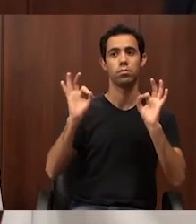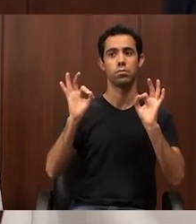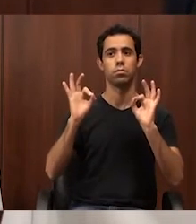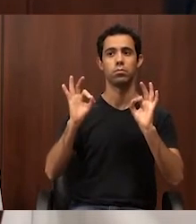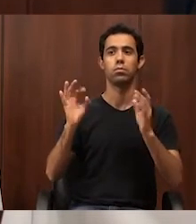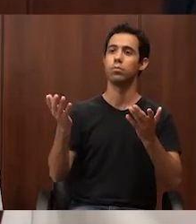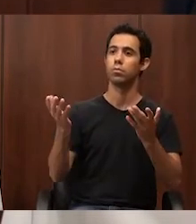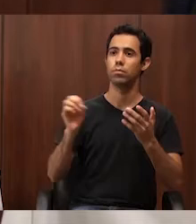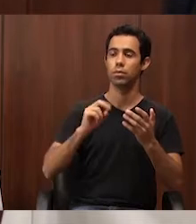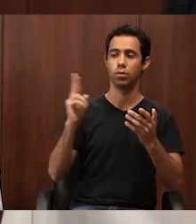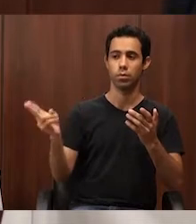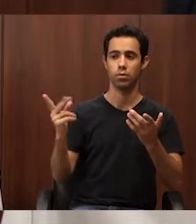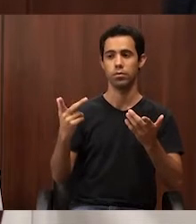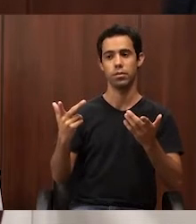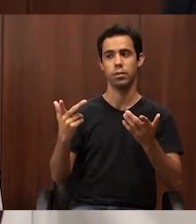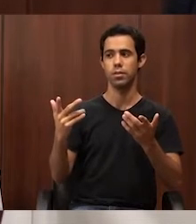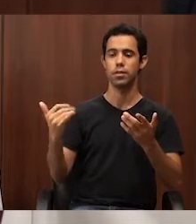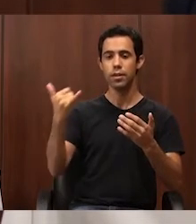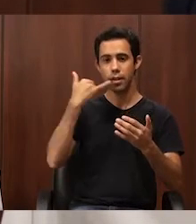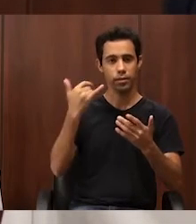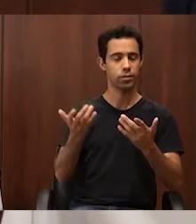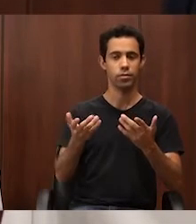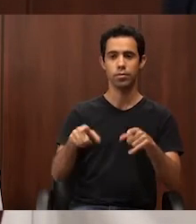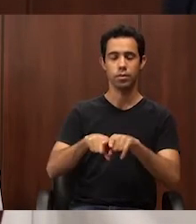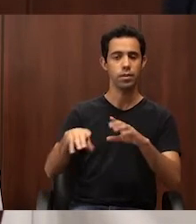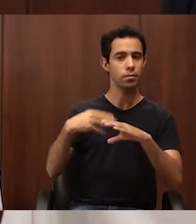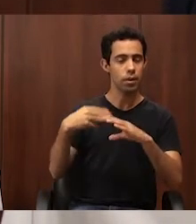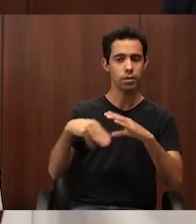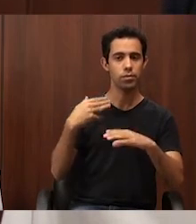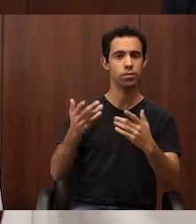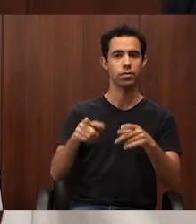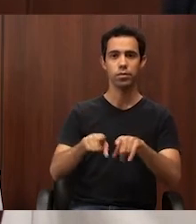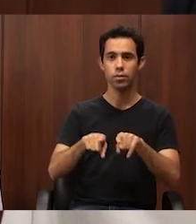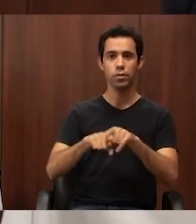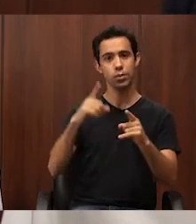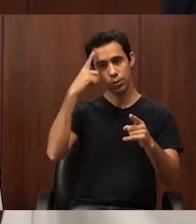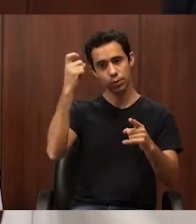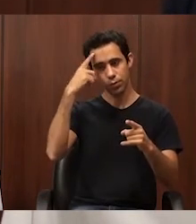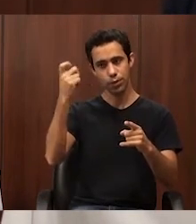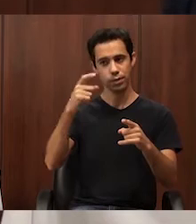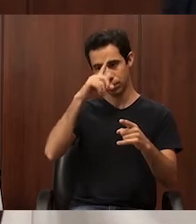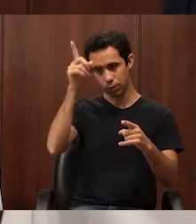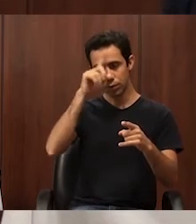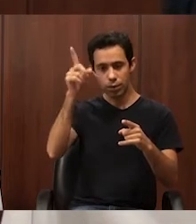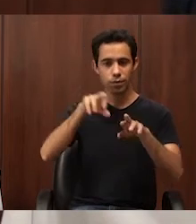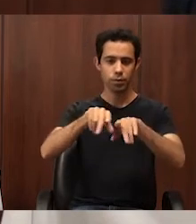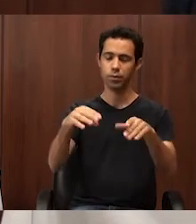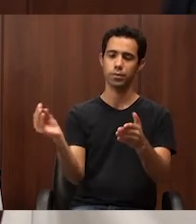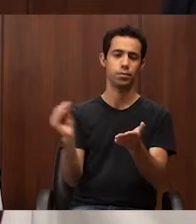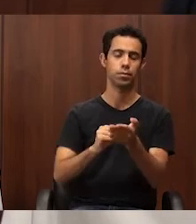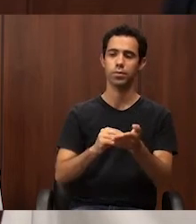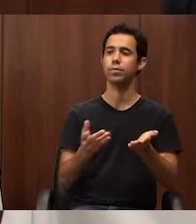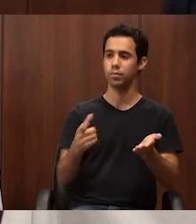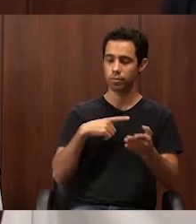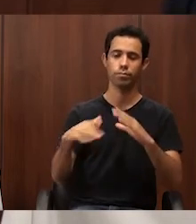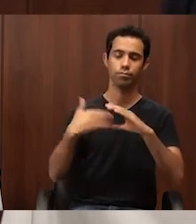diariamente ligações e e-mails de diretoria de ensino com relação a dúvidas ou questionamentos, ou até orientações específicas com relação